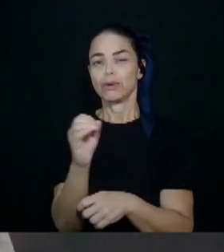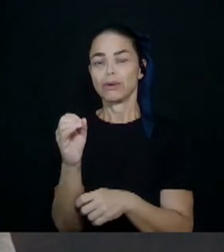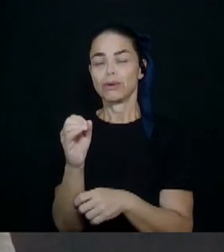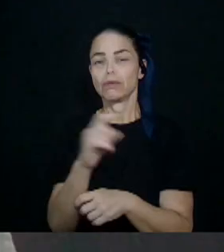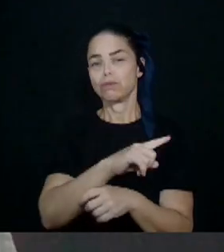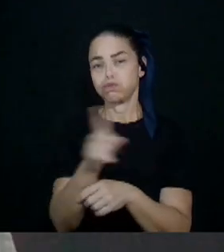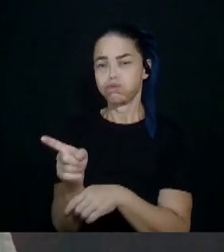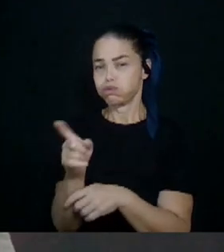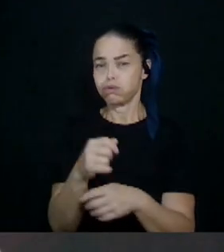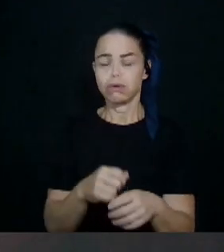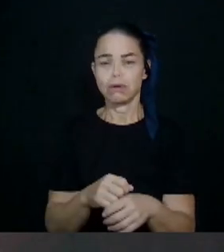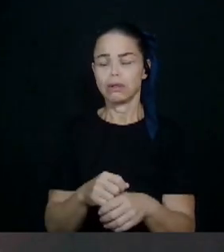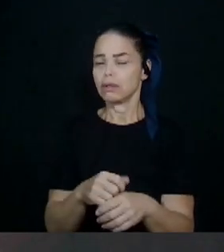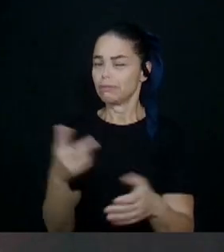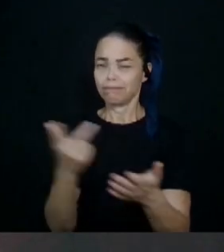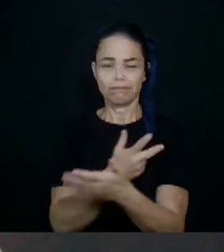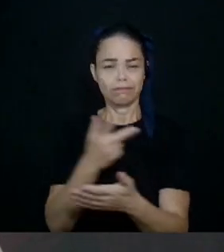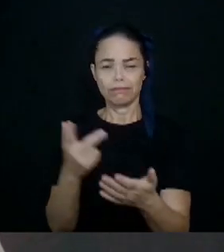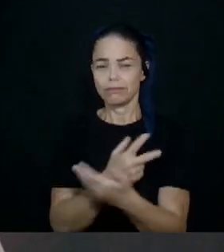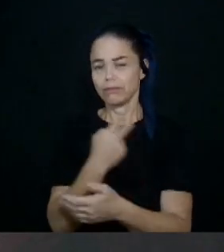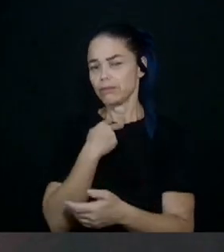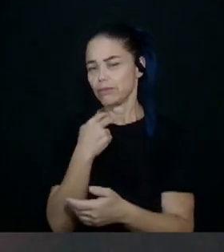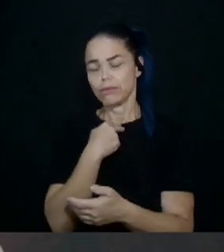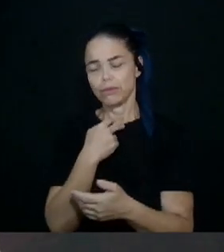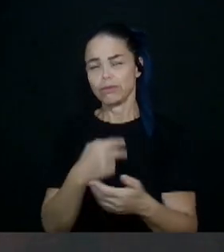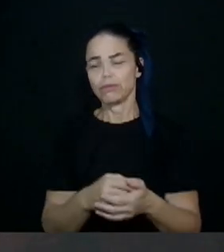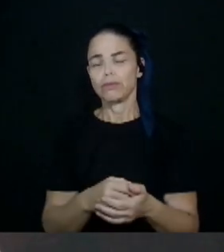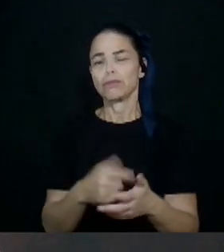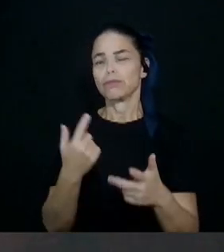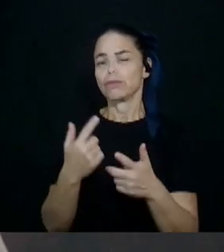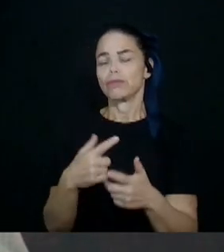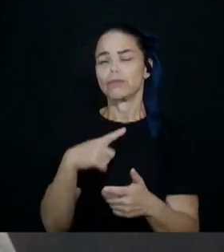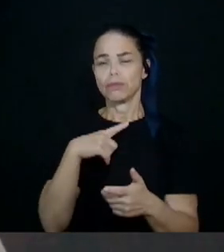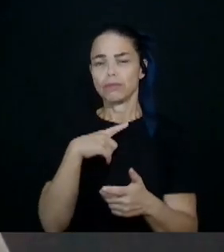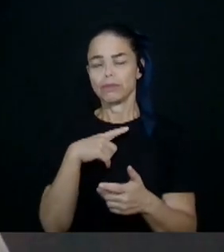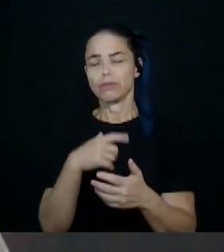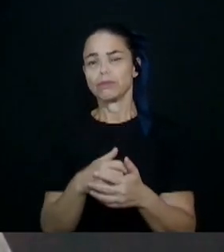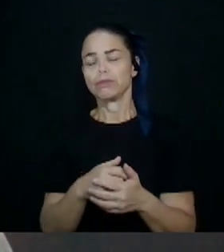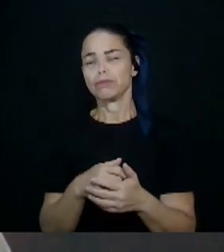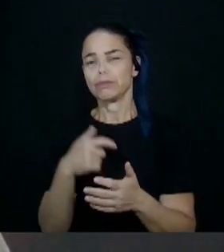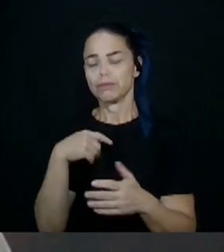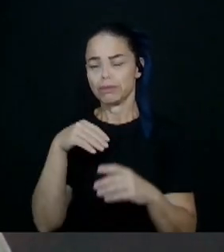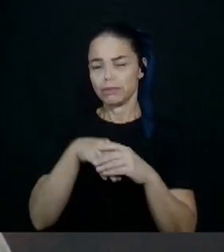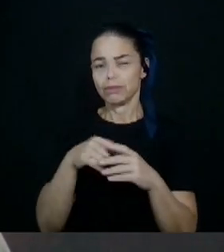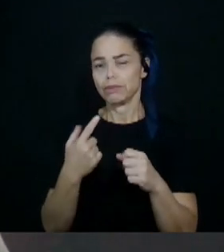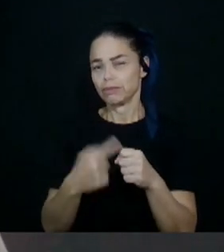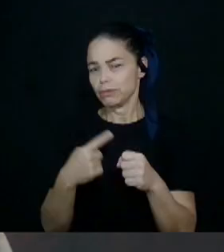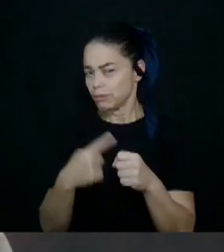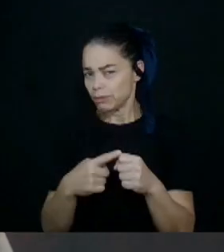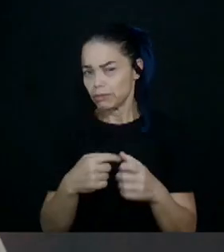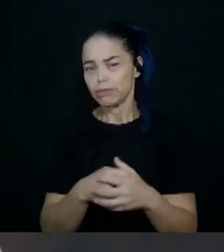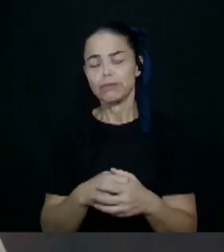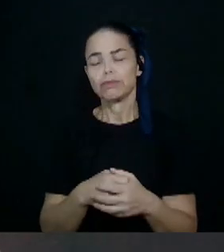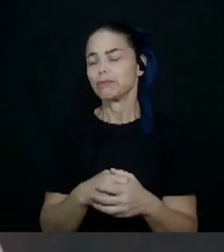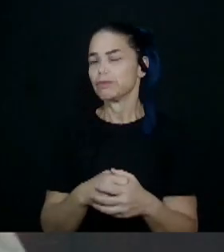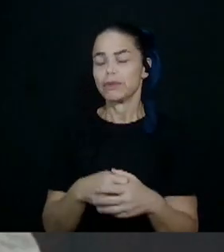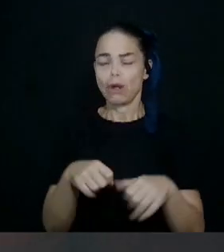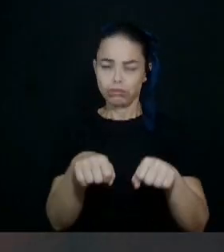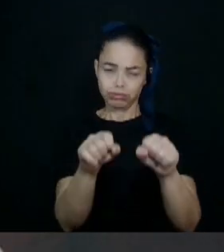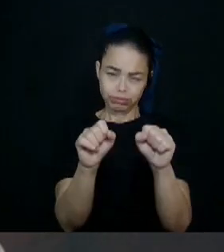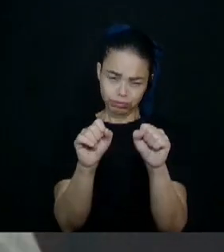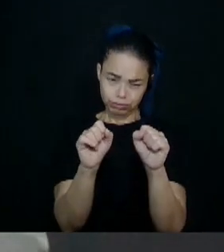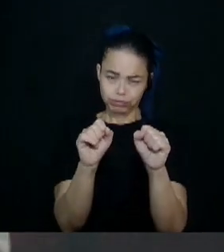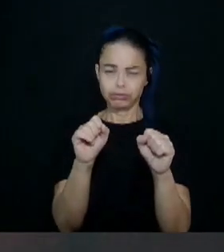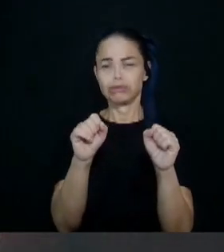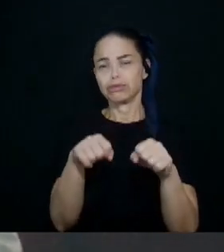é imprudência, até mesmo nós temos dentro da cidade, né, não desclassificando a questão da classe